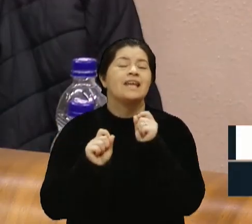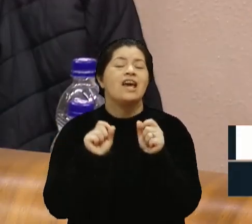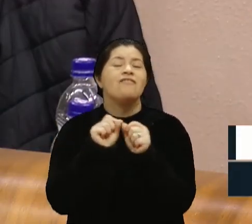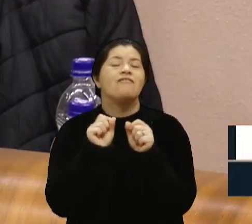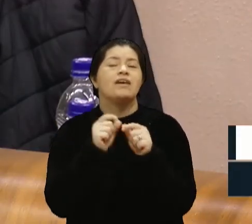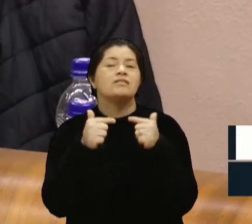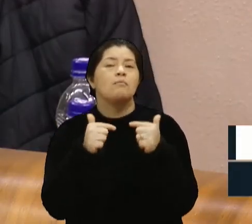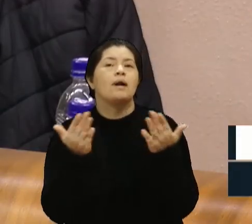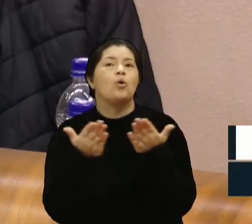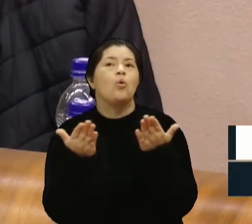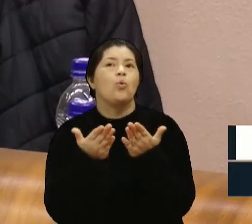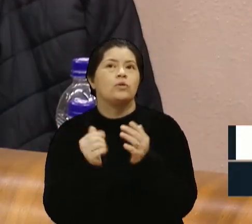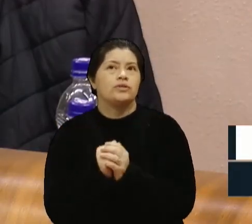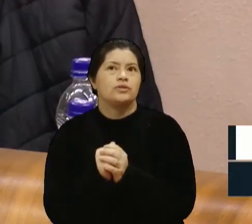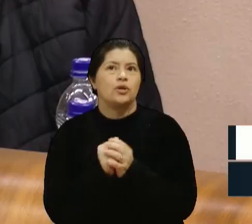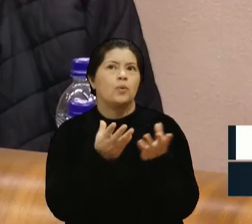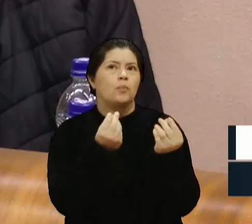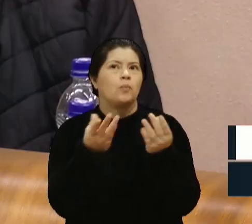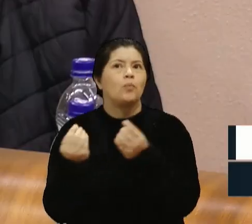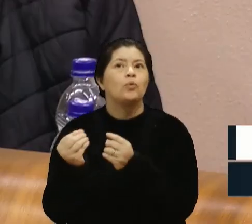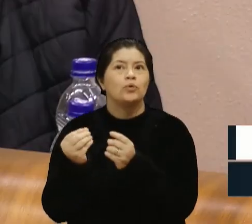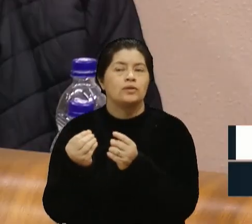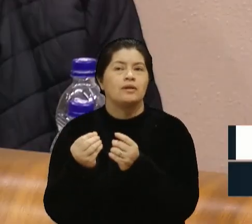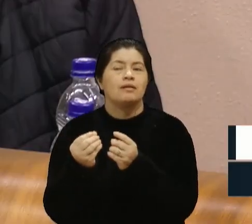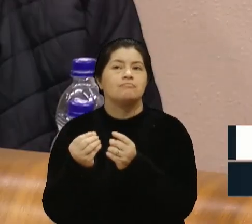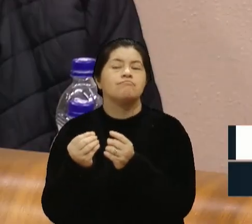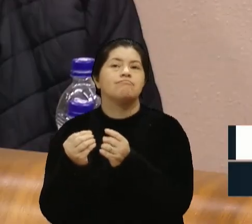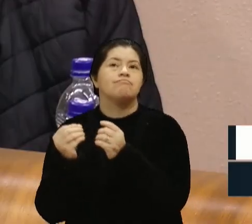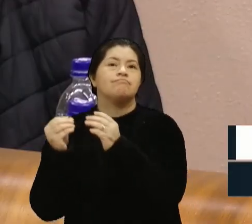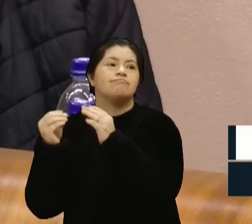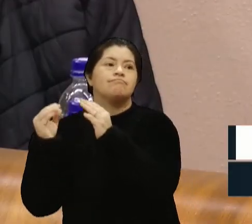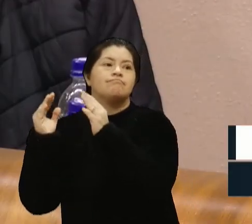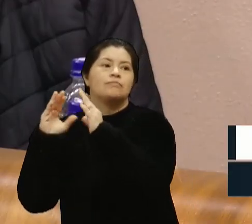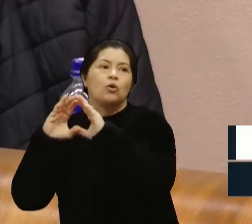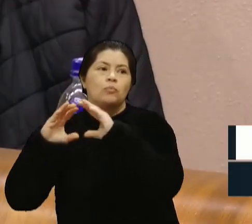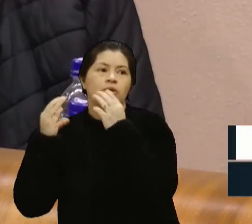trabalho hoje é muito da comunidade terapêutica.